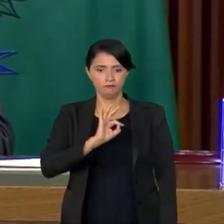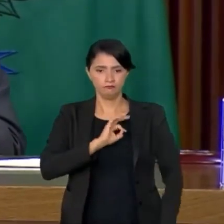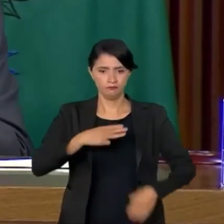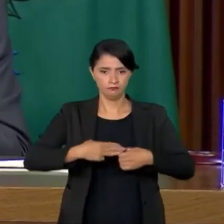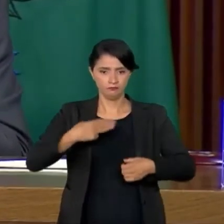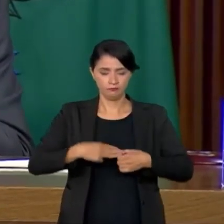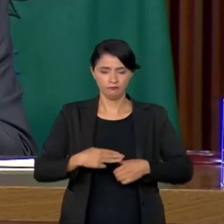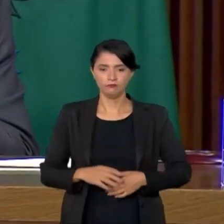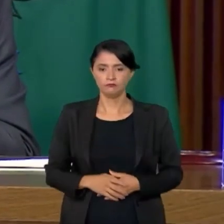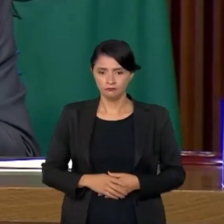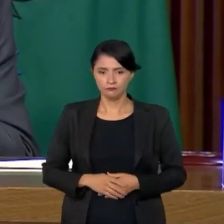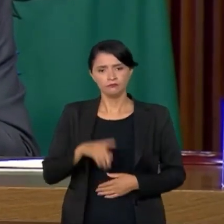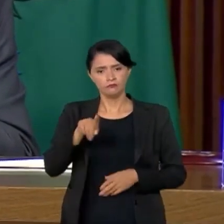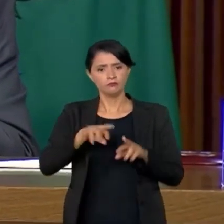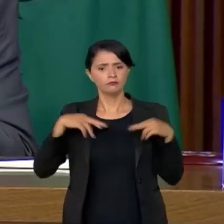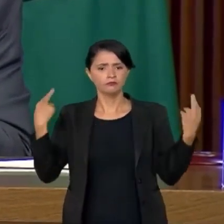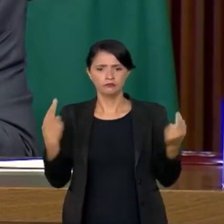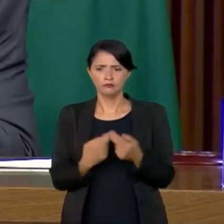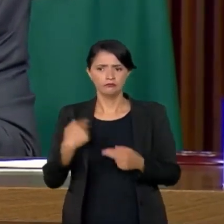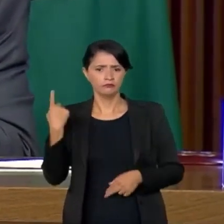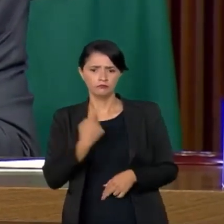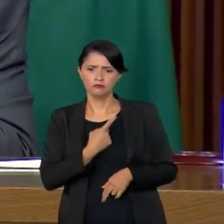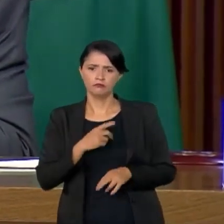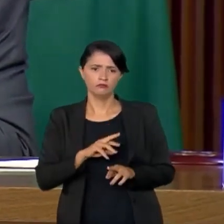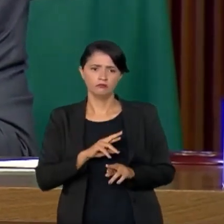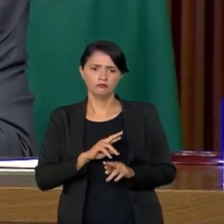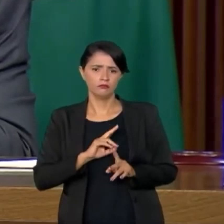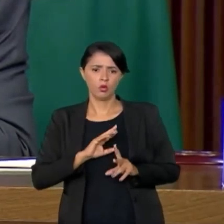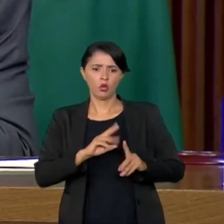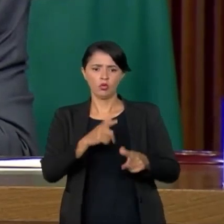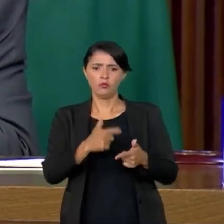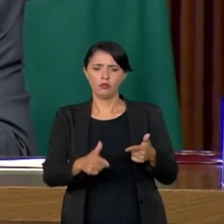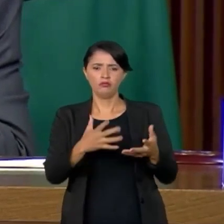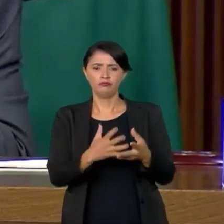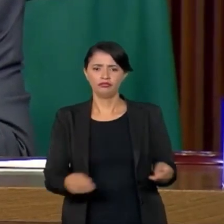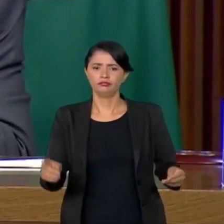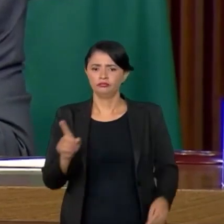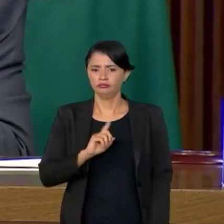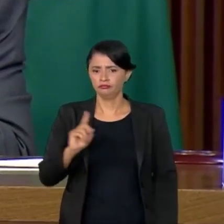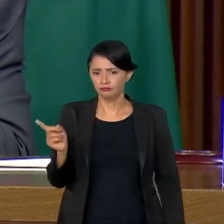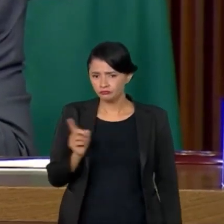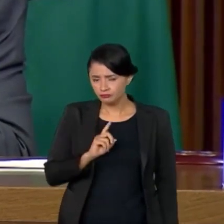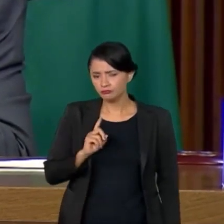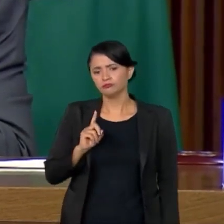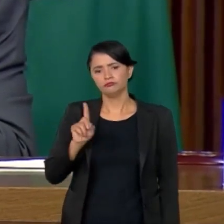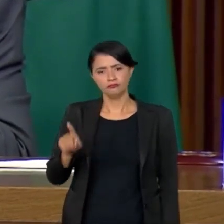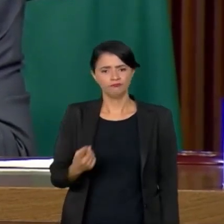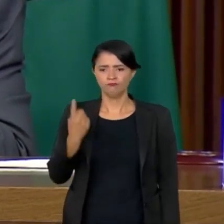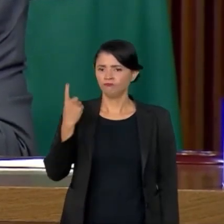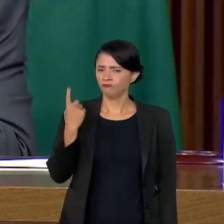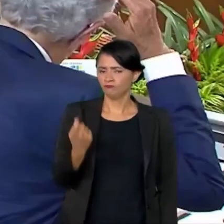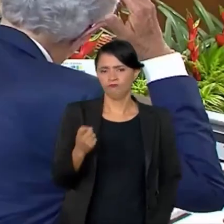E é uma reunião em que a gente não vai resolver todos os problemas da segurança pública em apenas